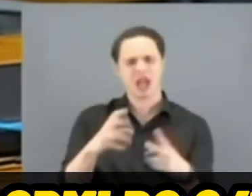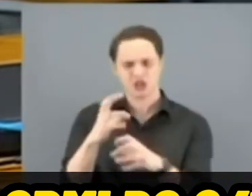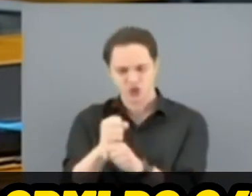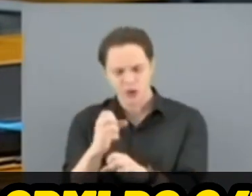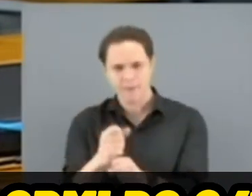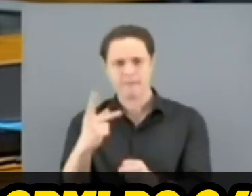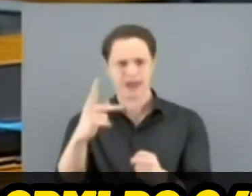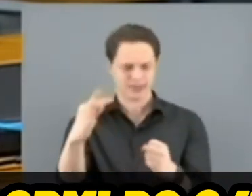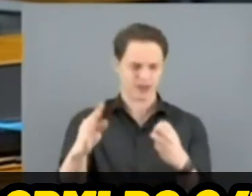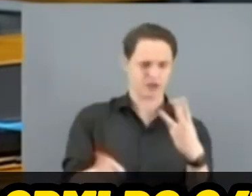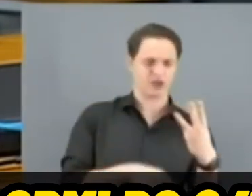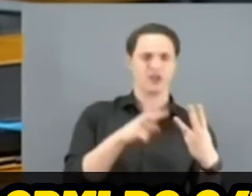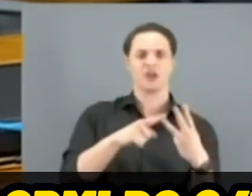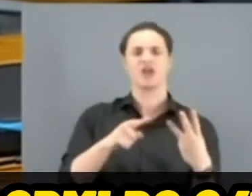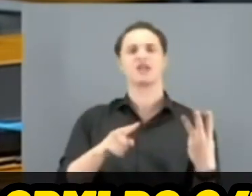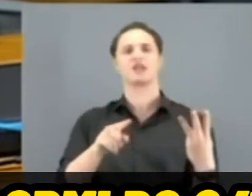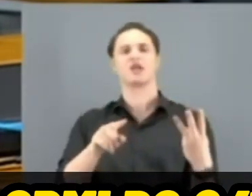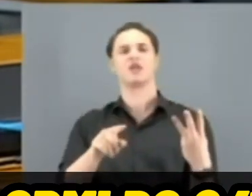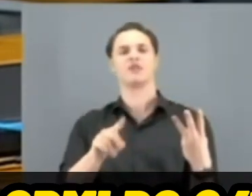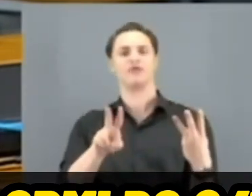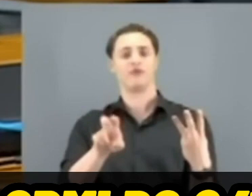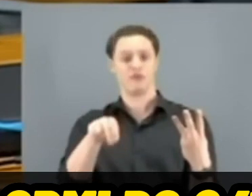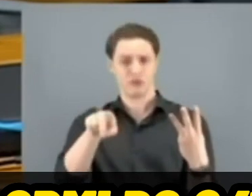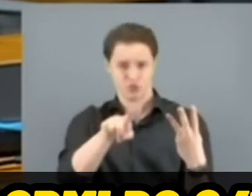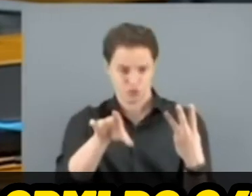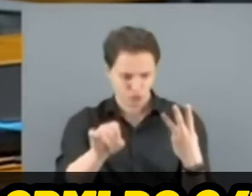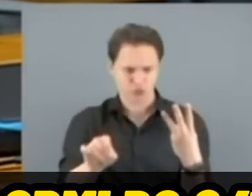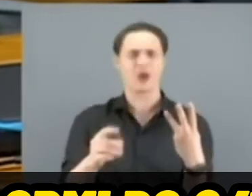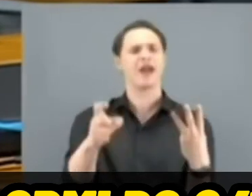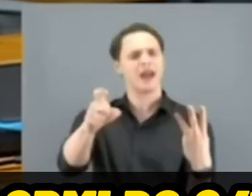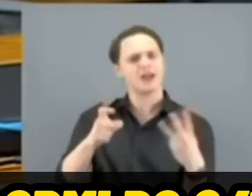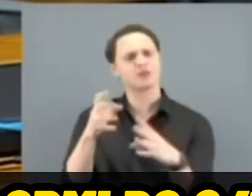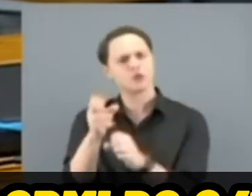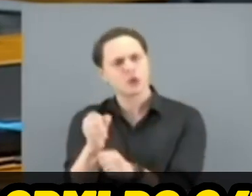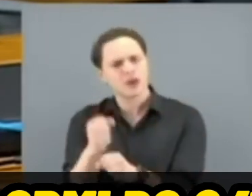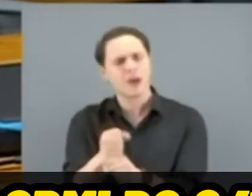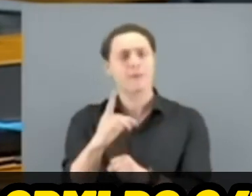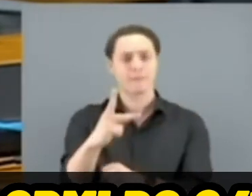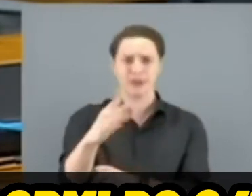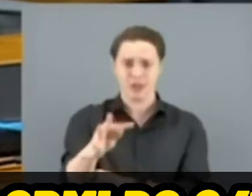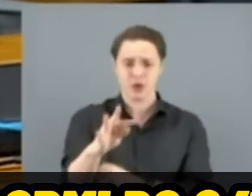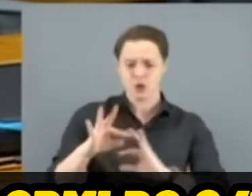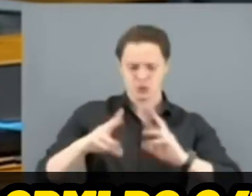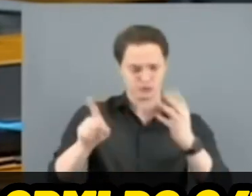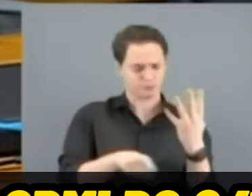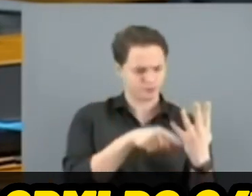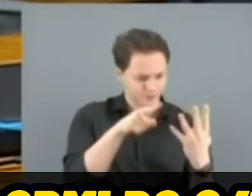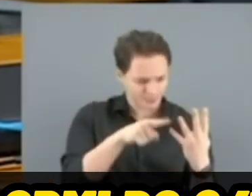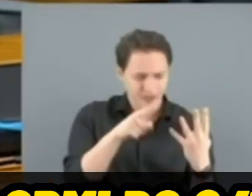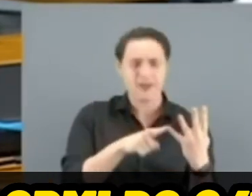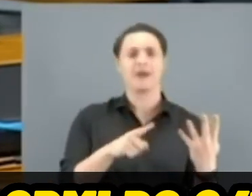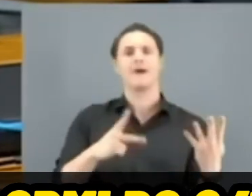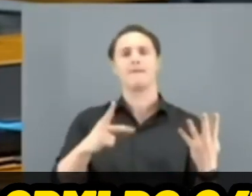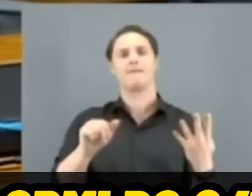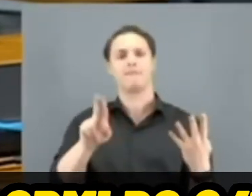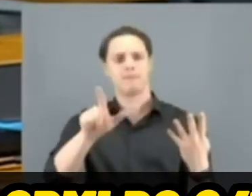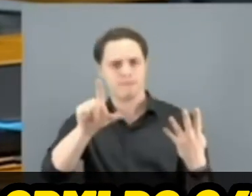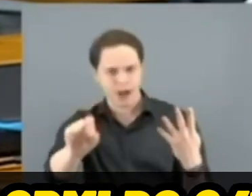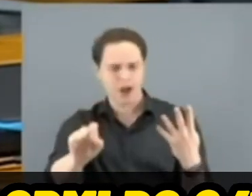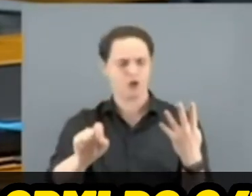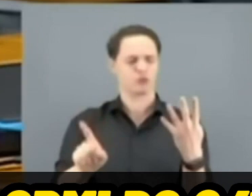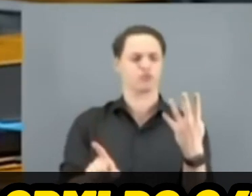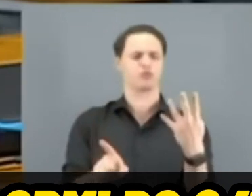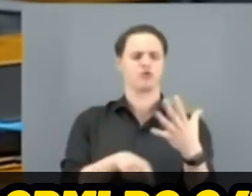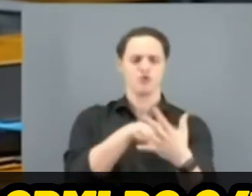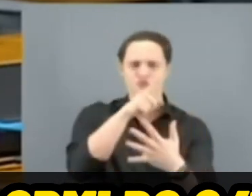ex-tesoureiro do PT. Todos envolvidos em esquema de corrupção e lavagem de dinheiro. Paulo Bernardo, ex-secretário do PT. Cândido